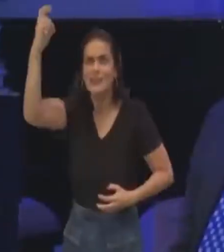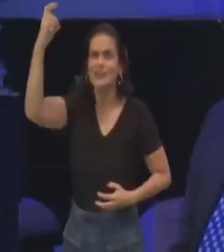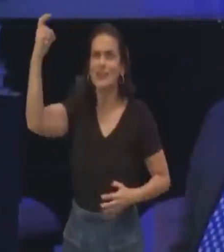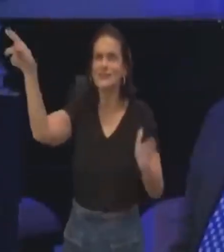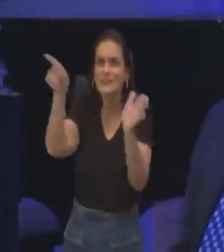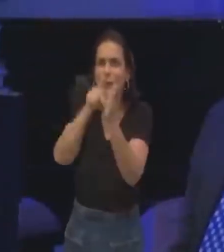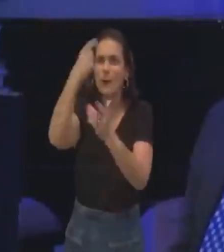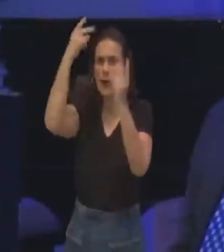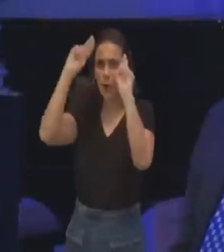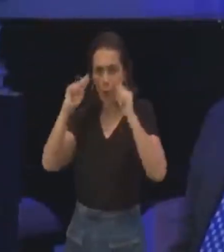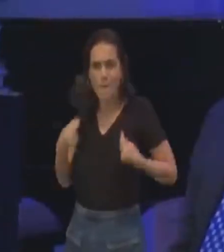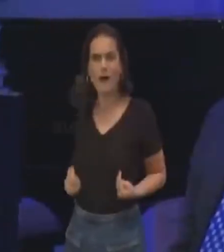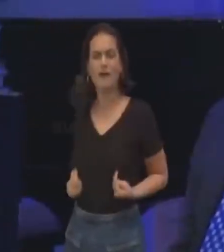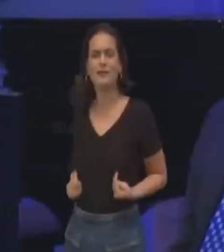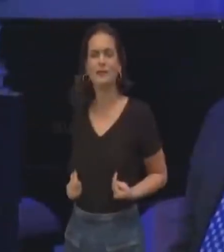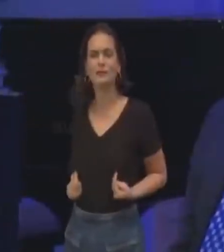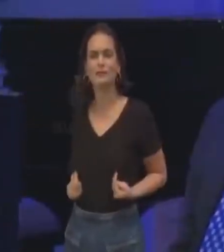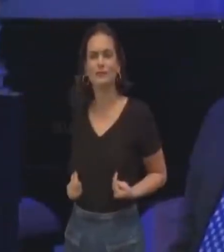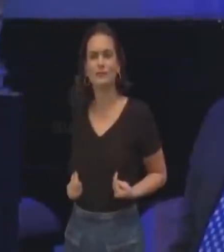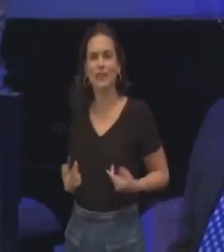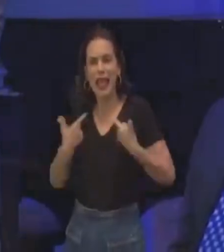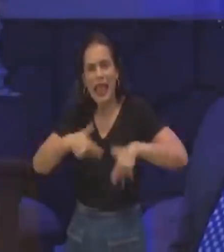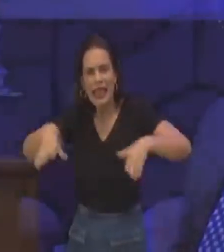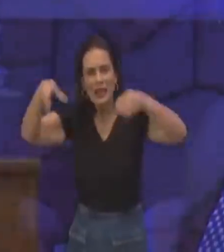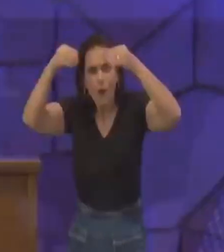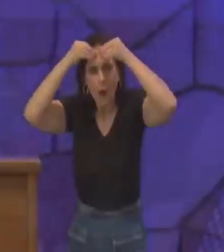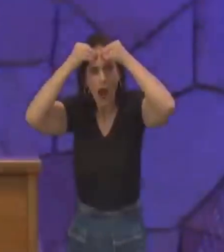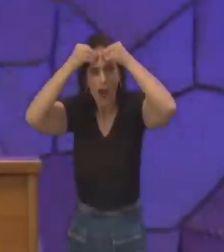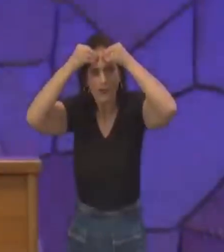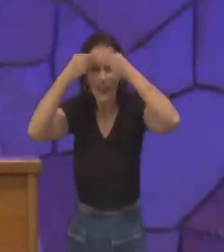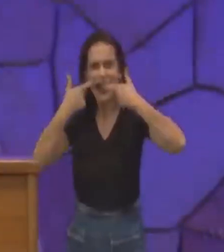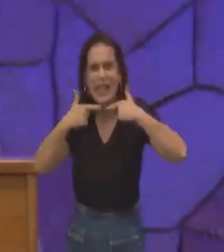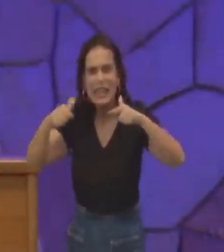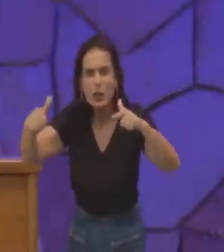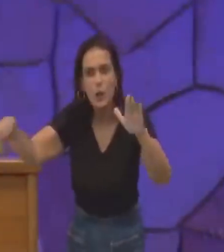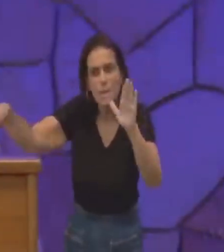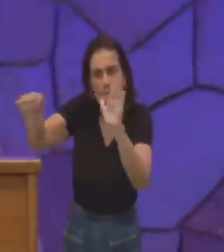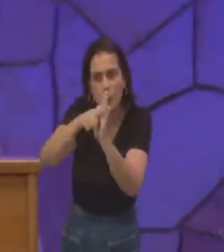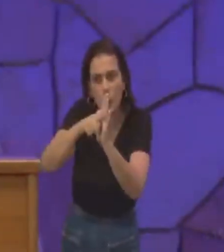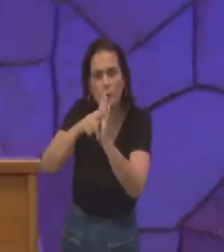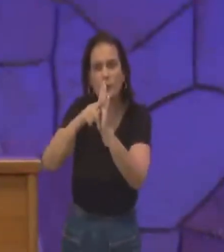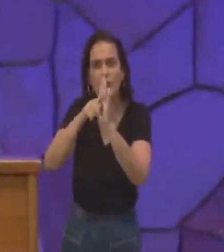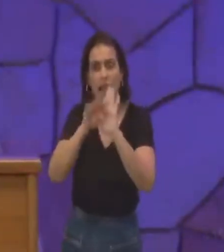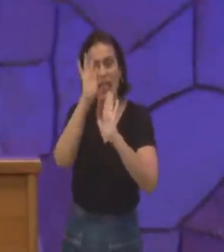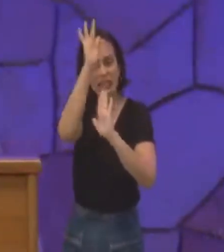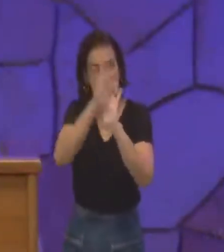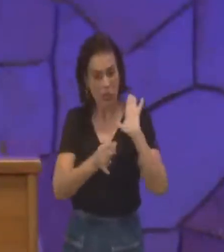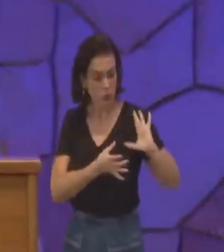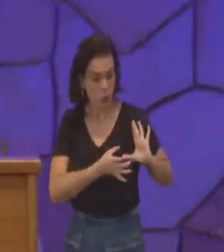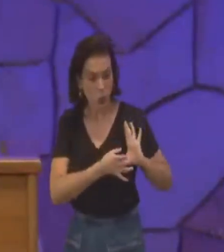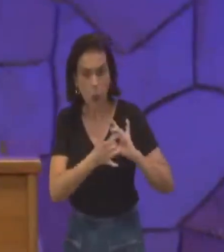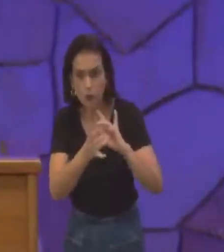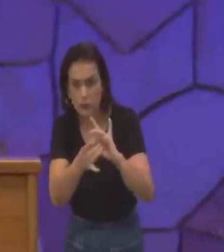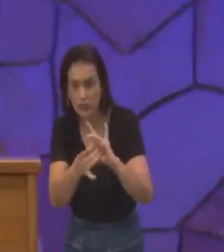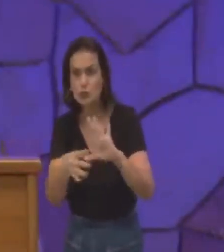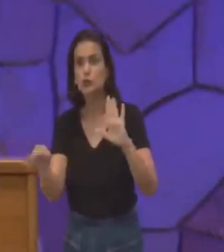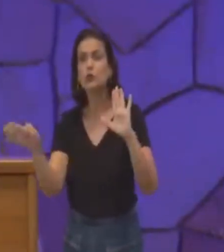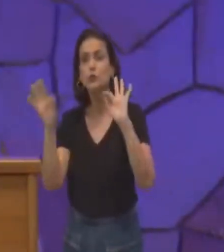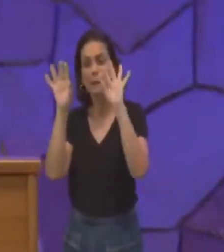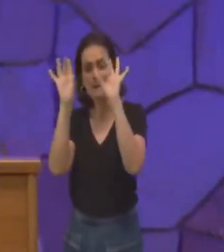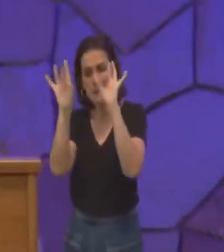utilizaria a linguagem, Ele utilizaria um idioma, Ele se utilizaria de um texto, de um contexto, de um tempo específico para revelar-se